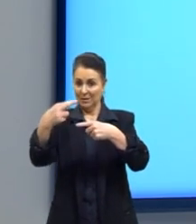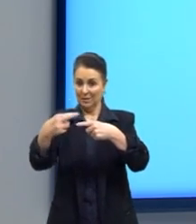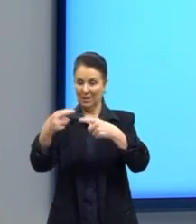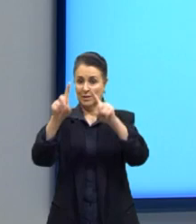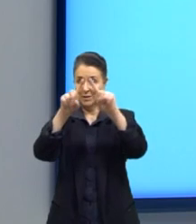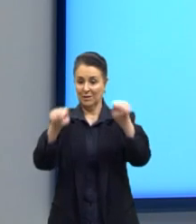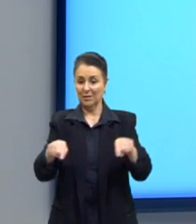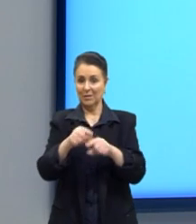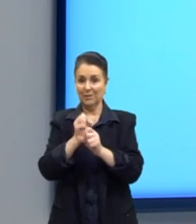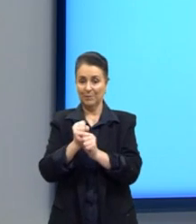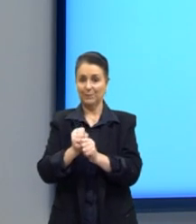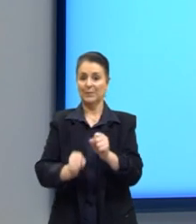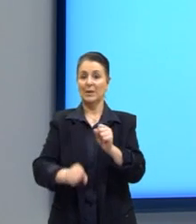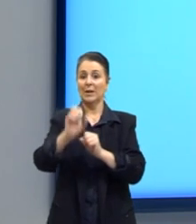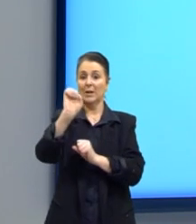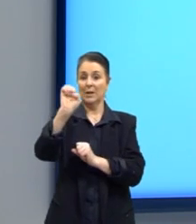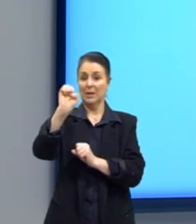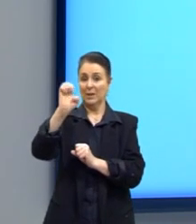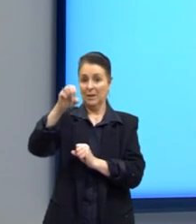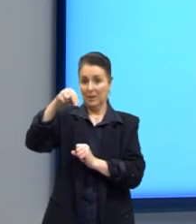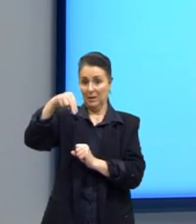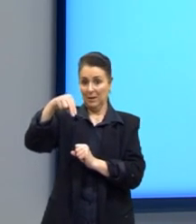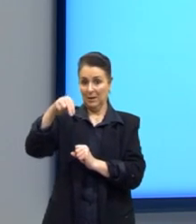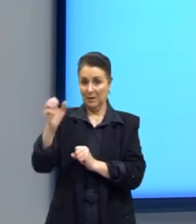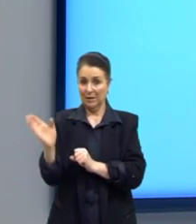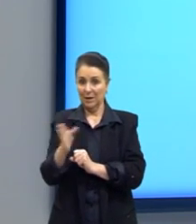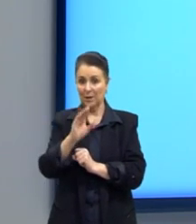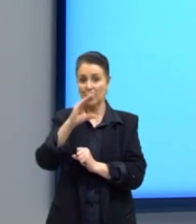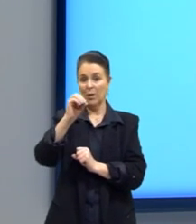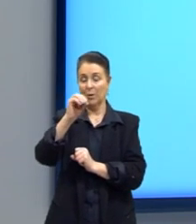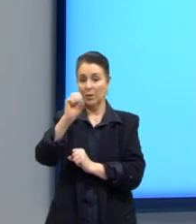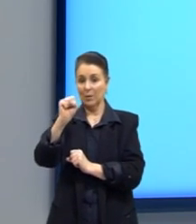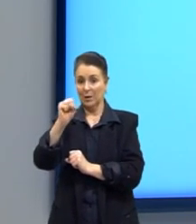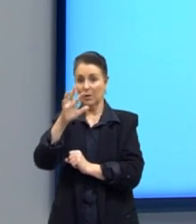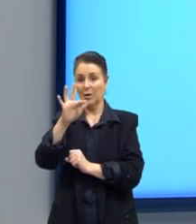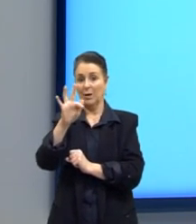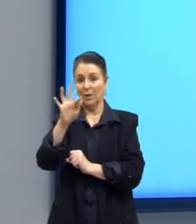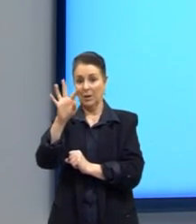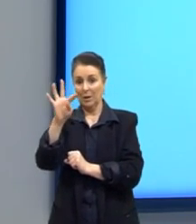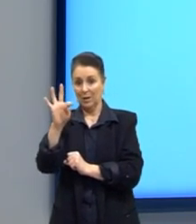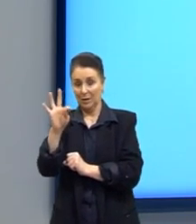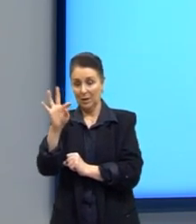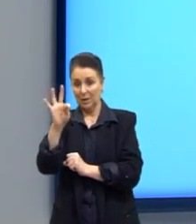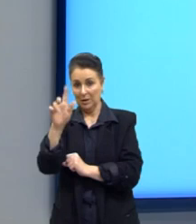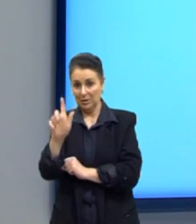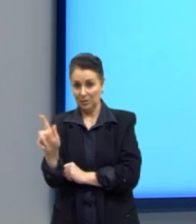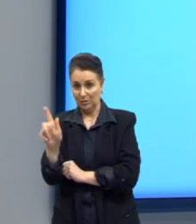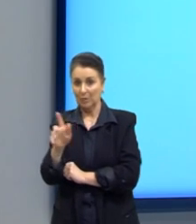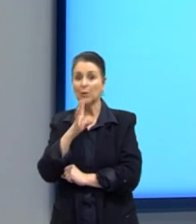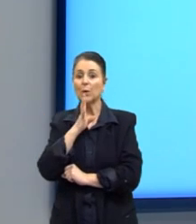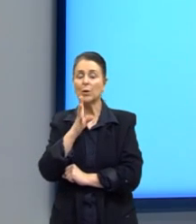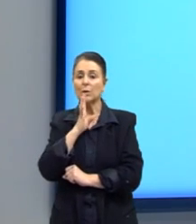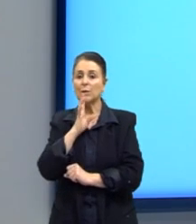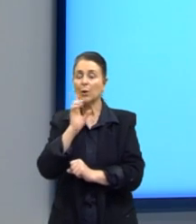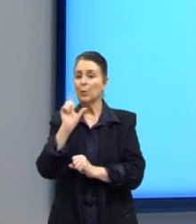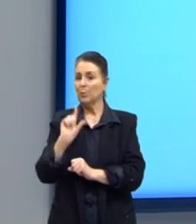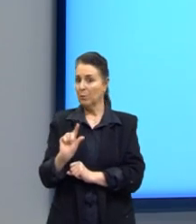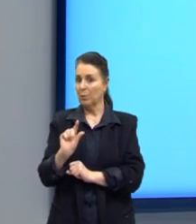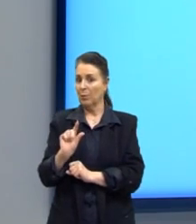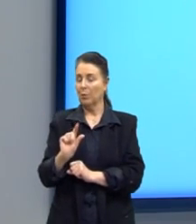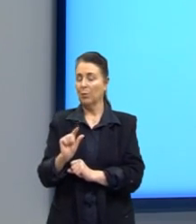seno cosseno e tangente nós vamos conhecer então um pouquinho de cada uma ver cada